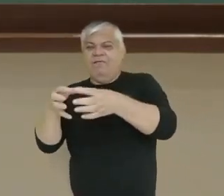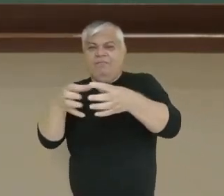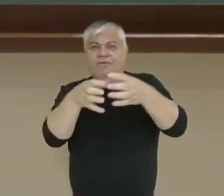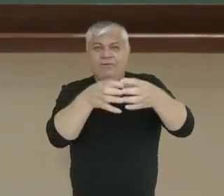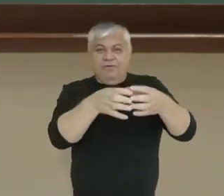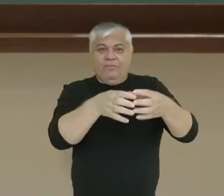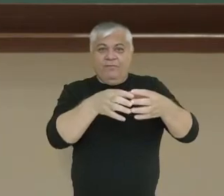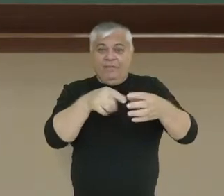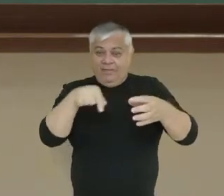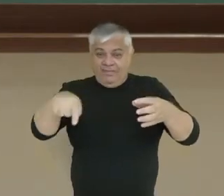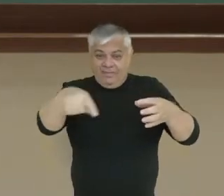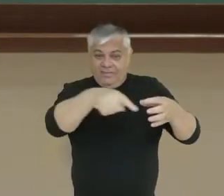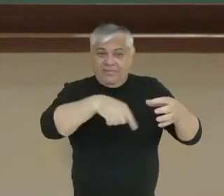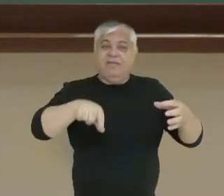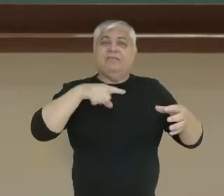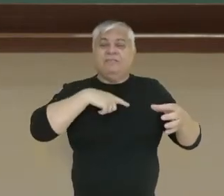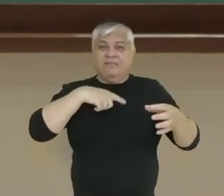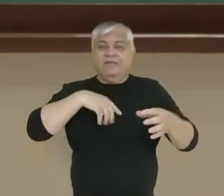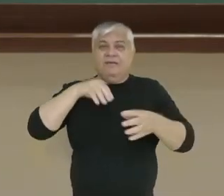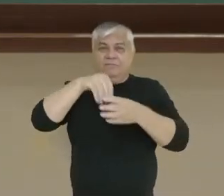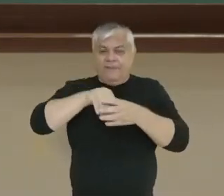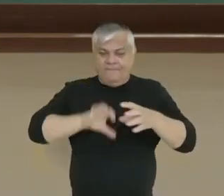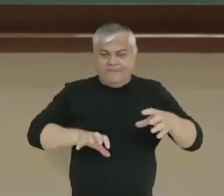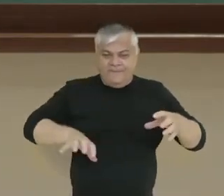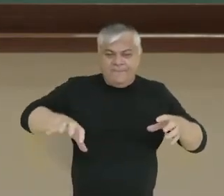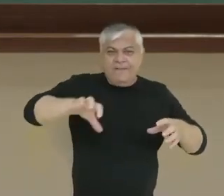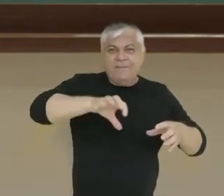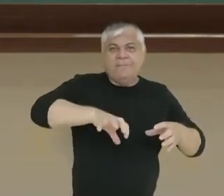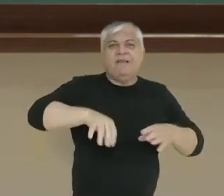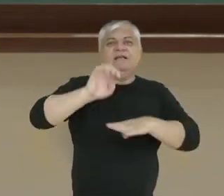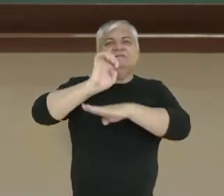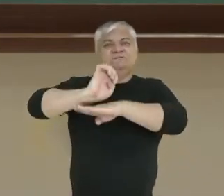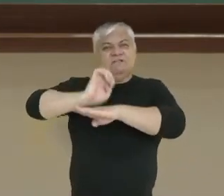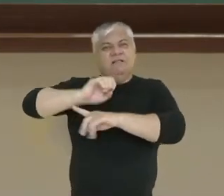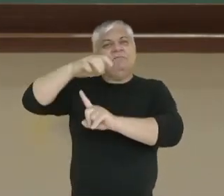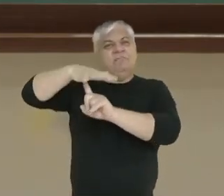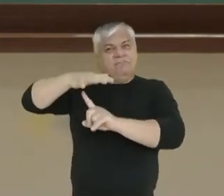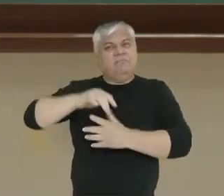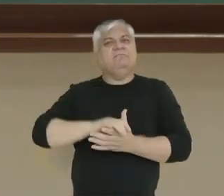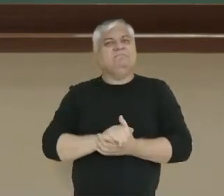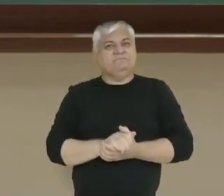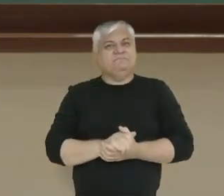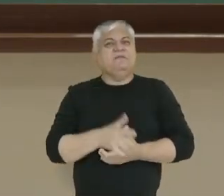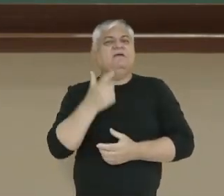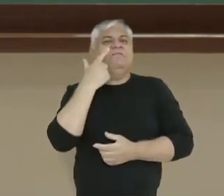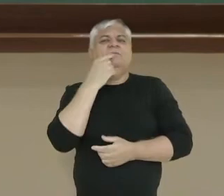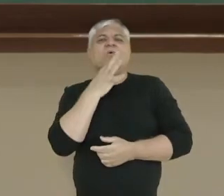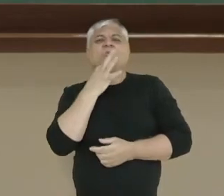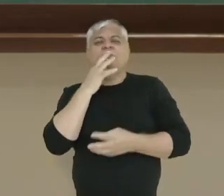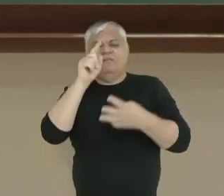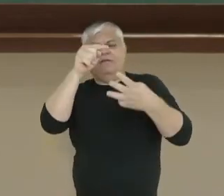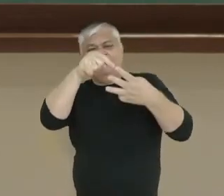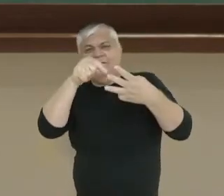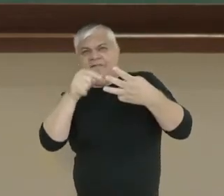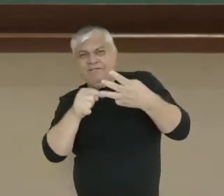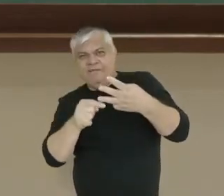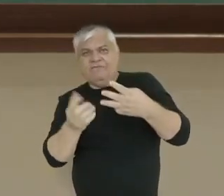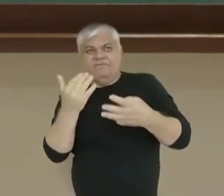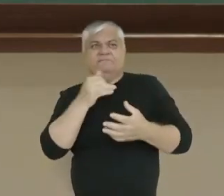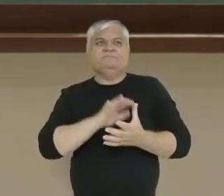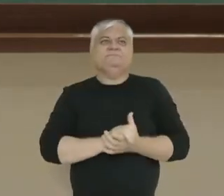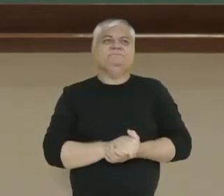vão estar, né, alojados em várias regiões aqui do estado do Paraná. Vamos conhecer um pouco mais então sobre esses